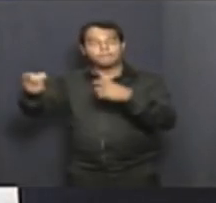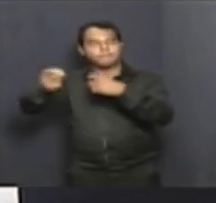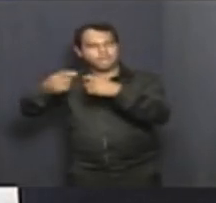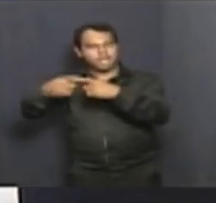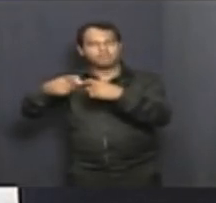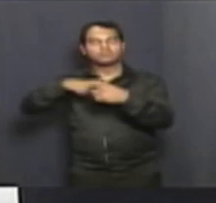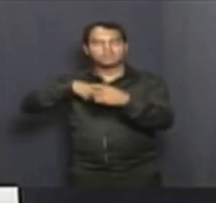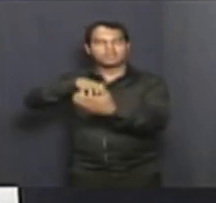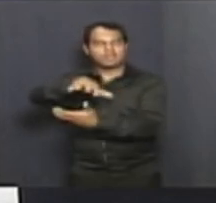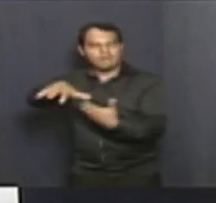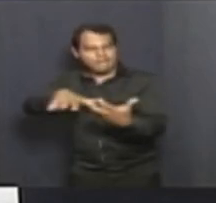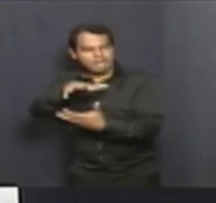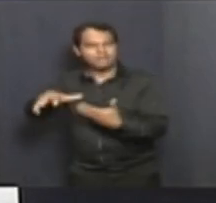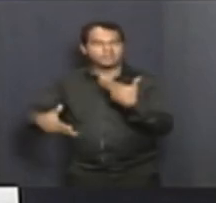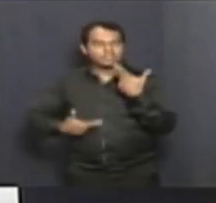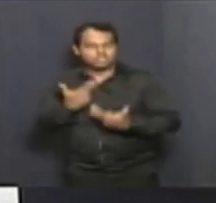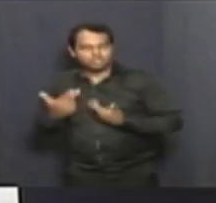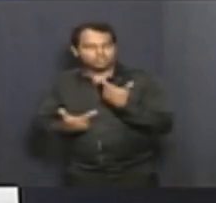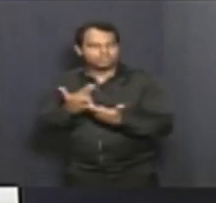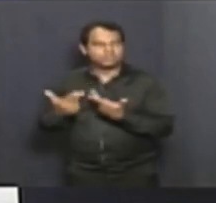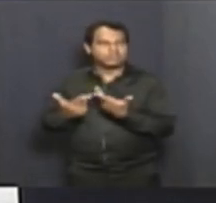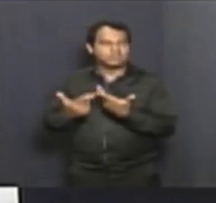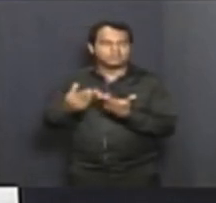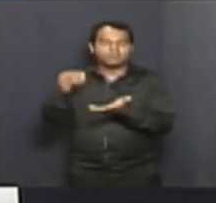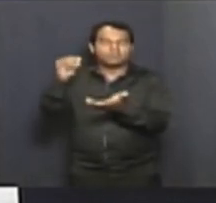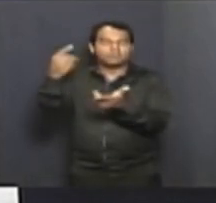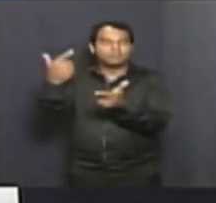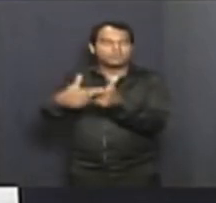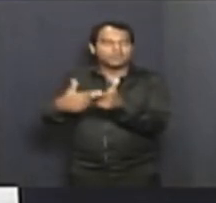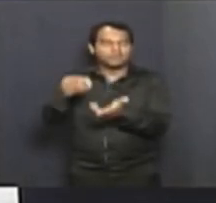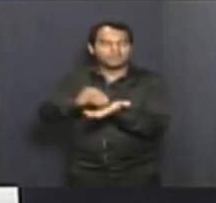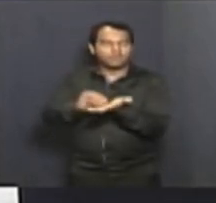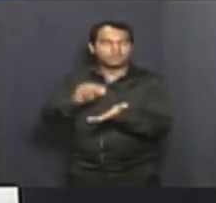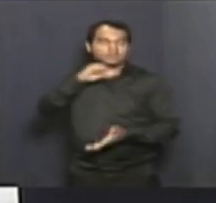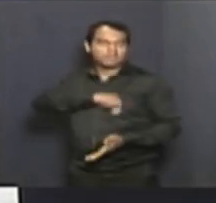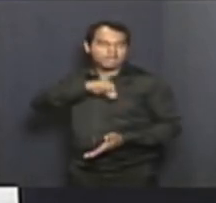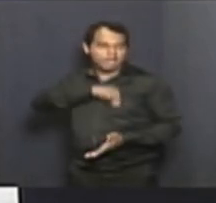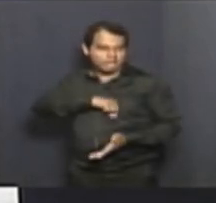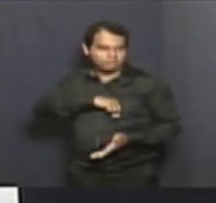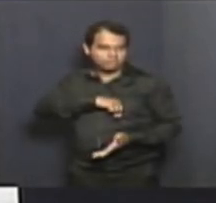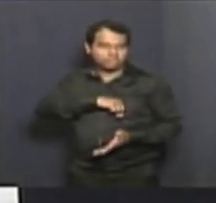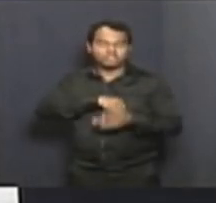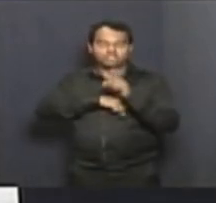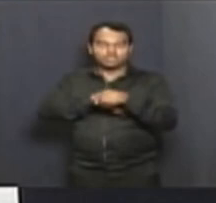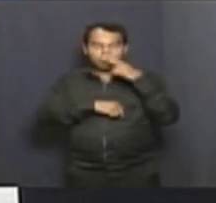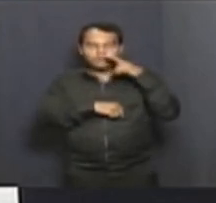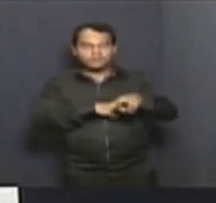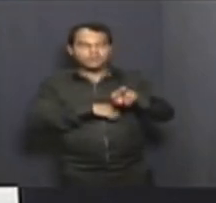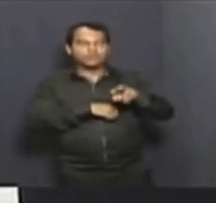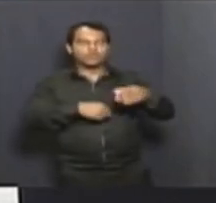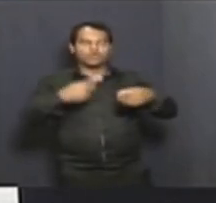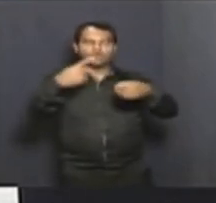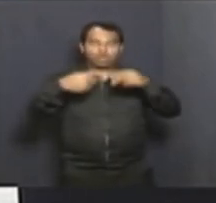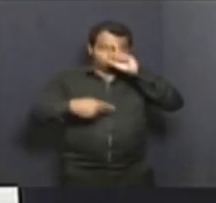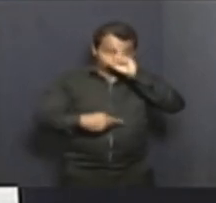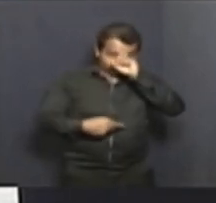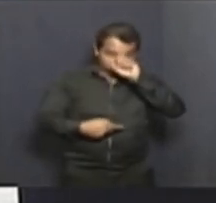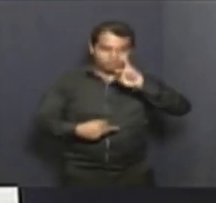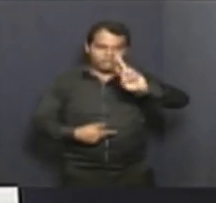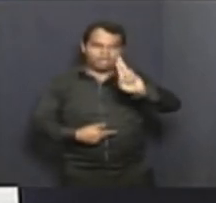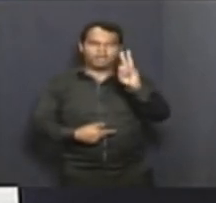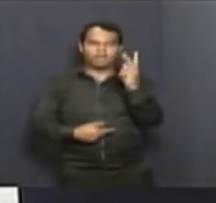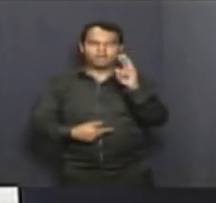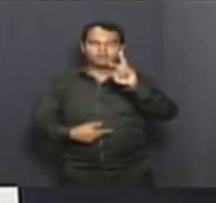em relação às cirurgias eletivas por falta de recebimento constatamos os hospitais regionais também estão tendo